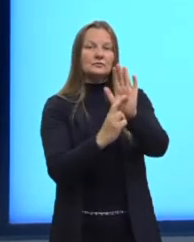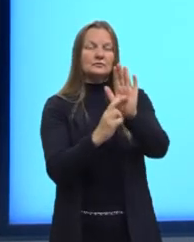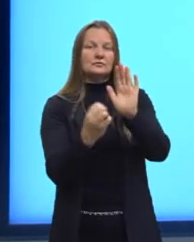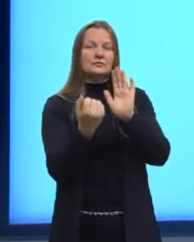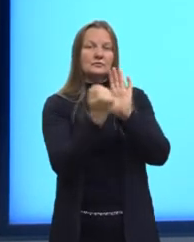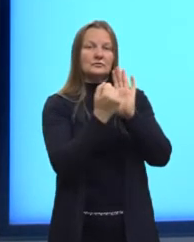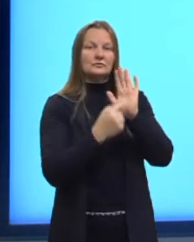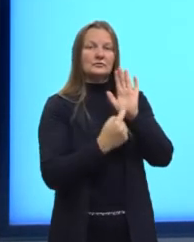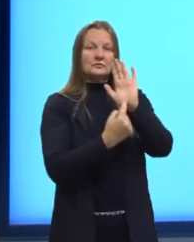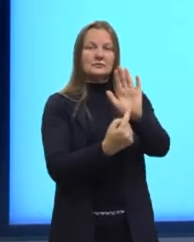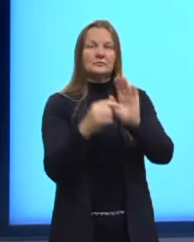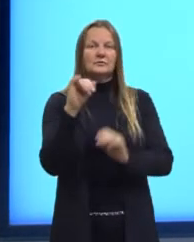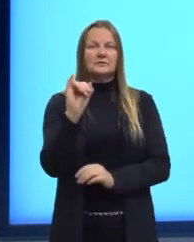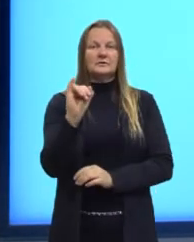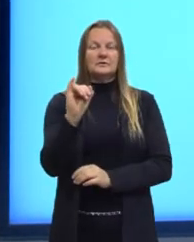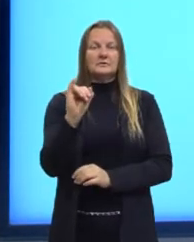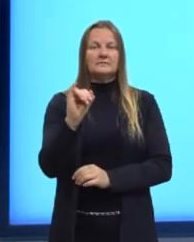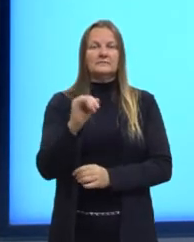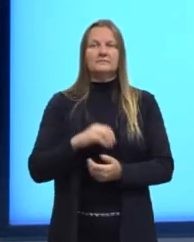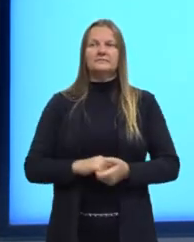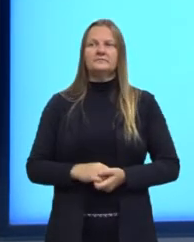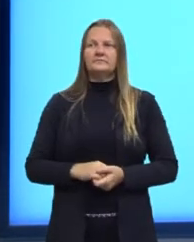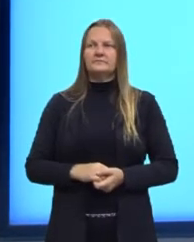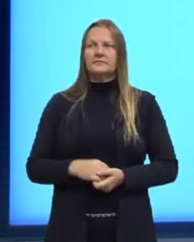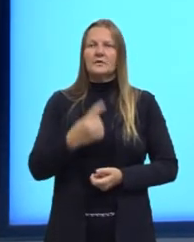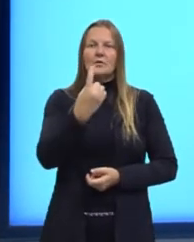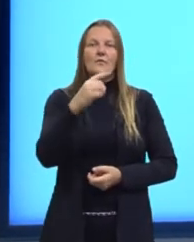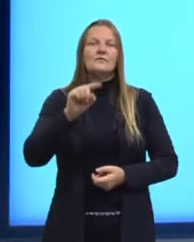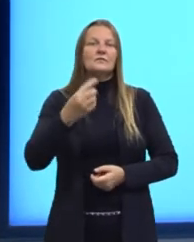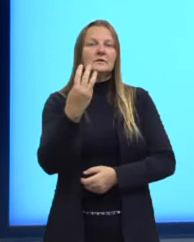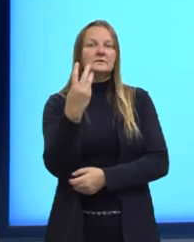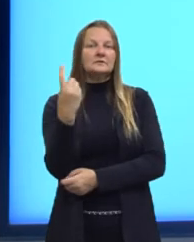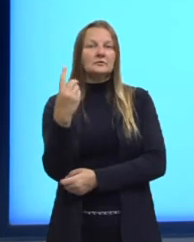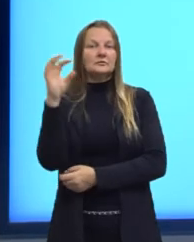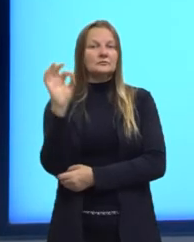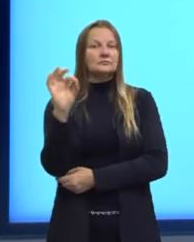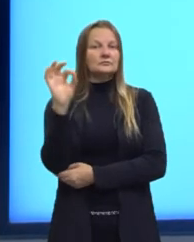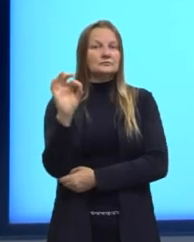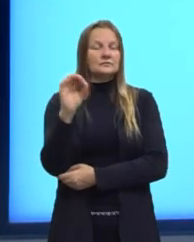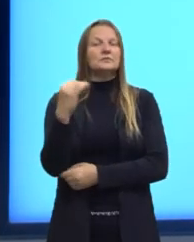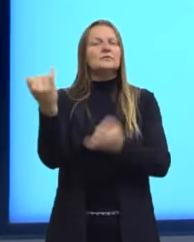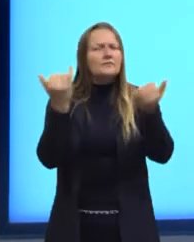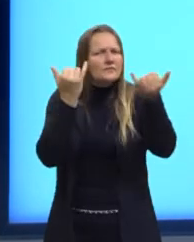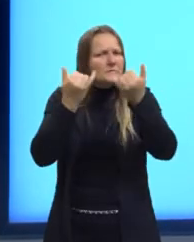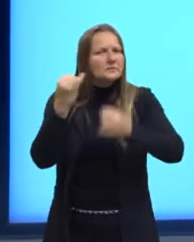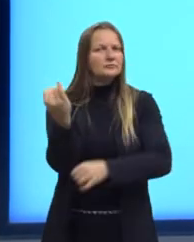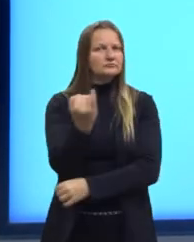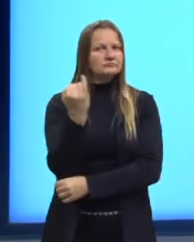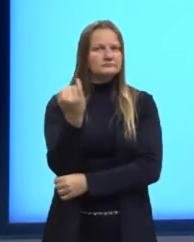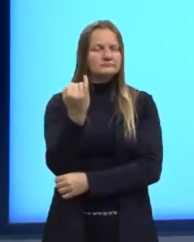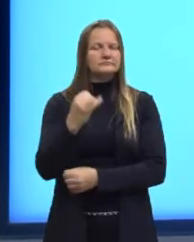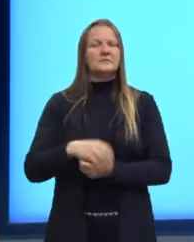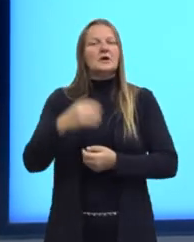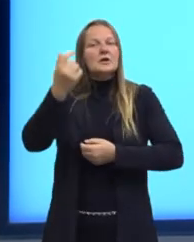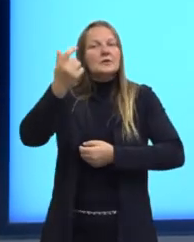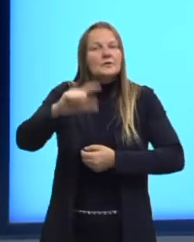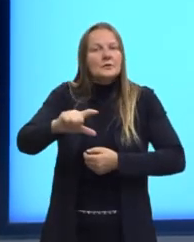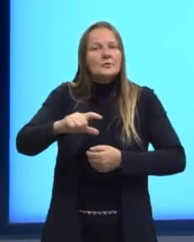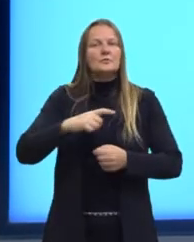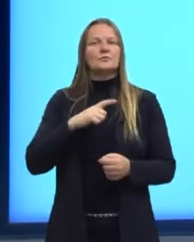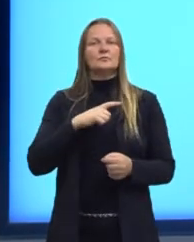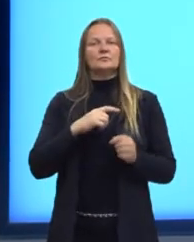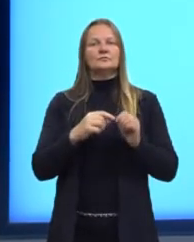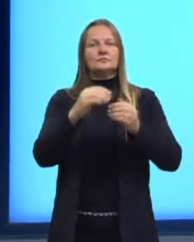disse que era 1,32%, então nós também vamos utilizar essa informação e de novo a gente